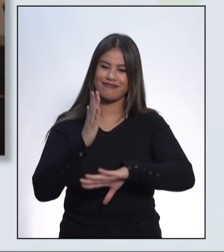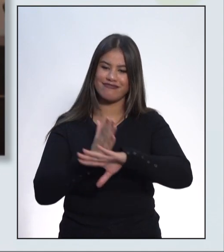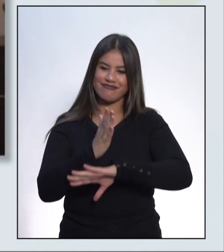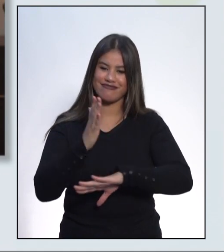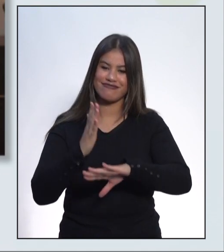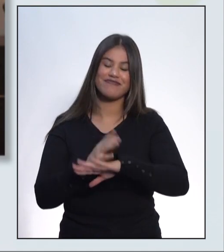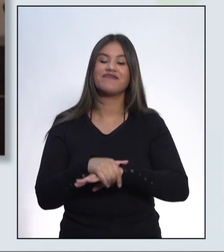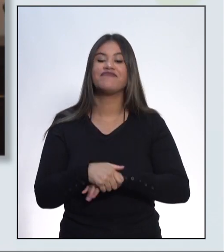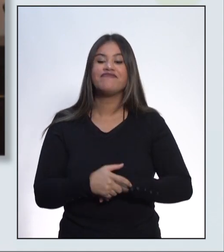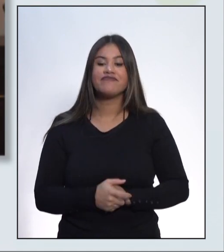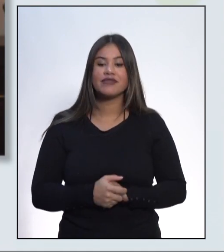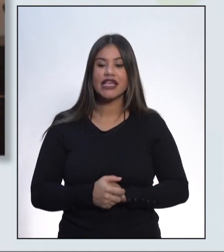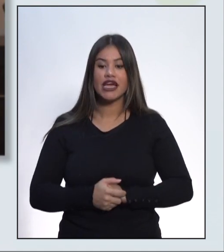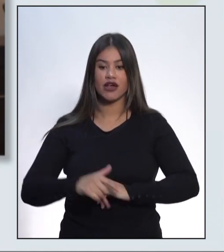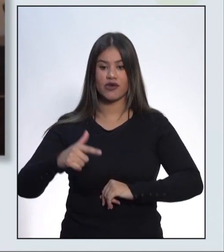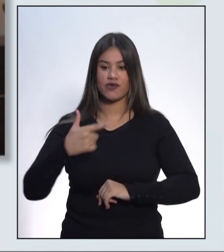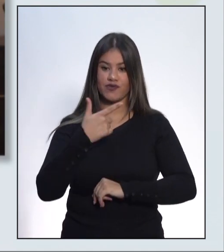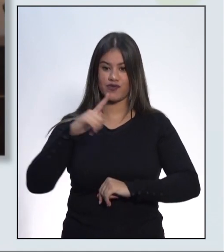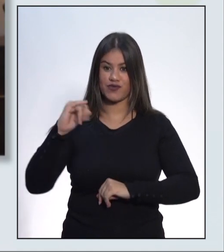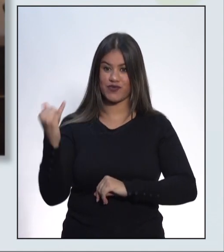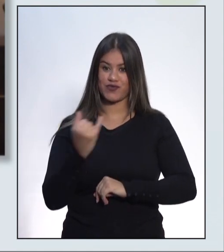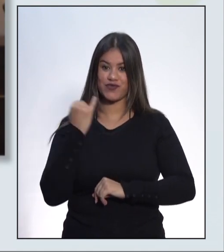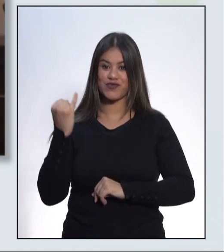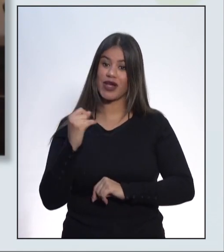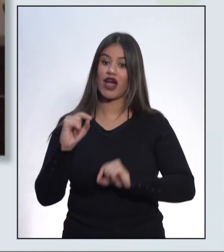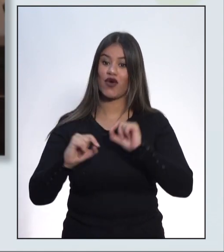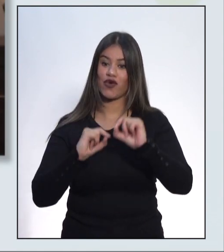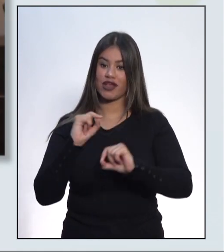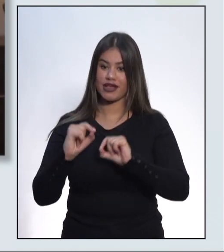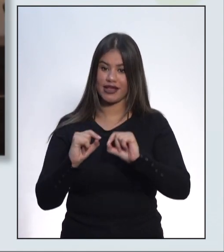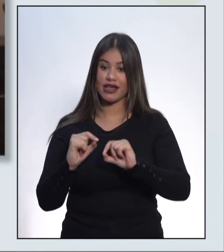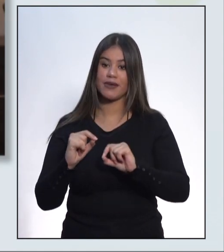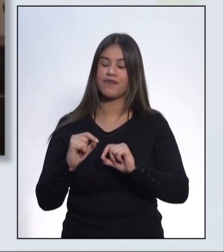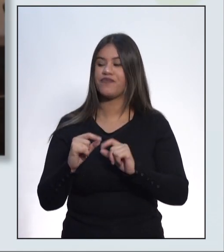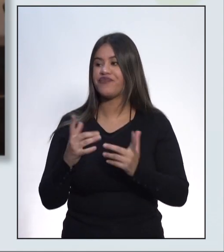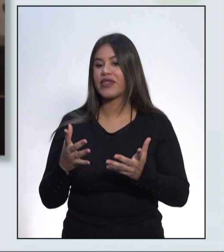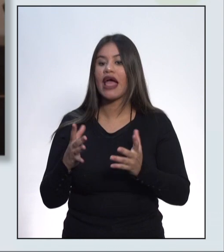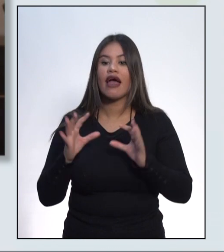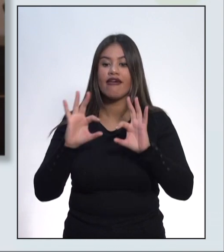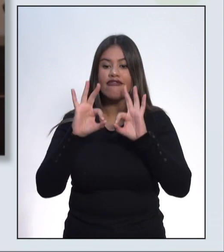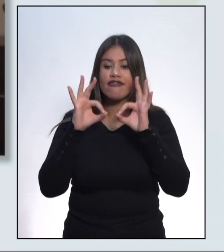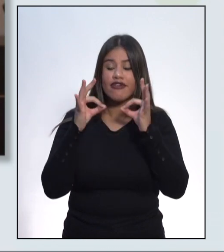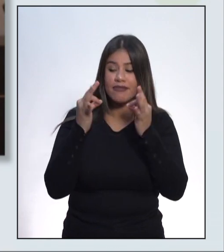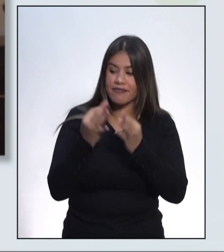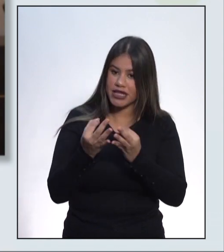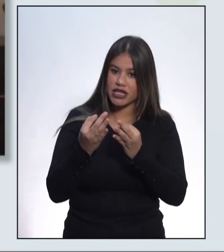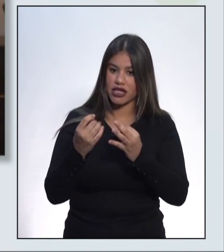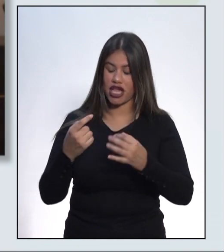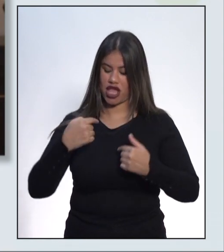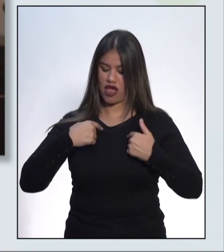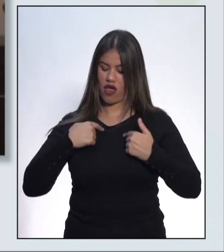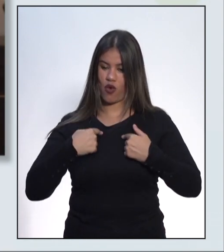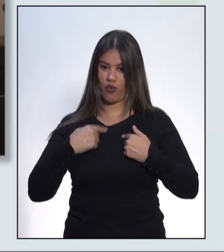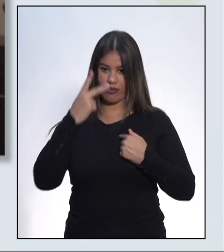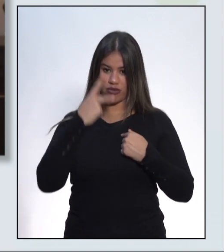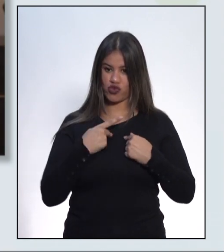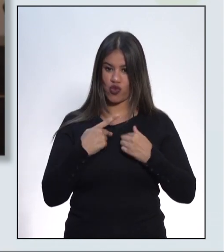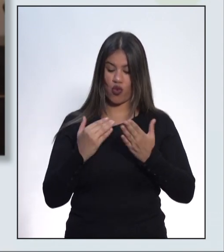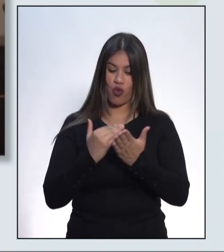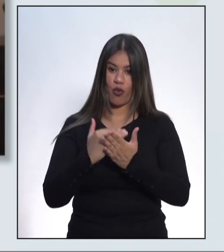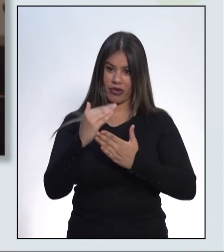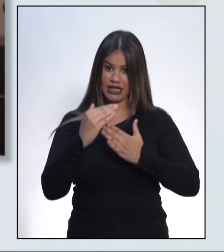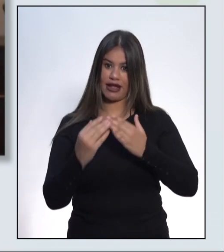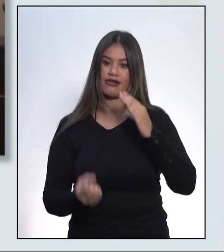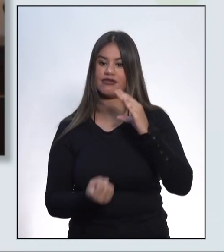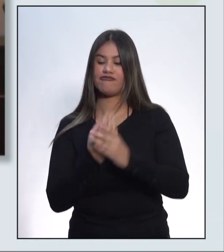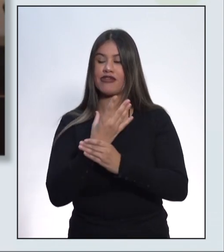importante é você conseguir também envolver as pessoas da sua casa quando você vai criar. Então, se você não envolveu